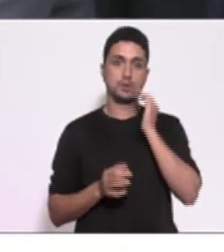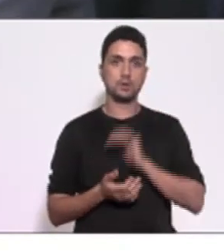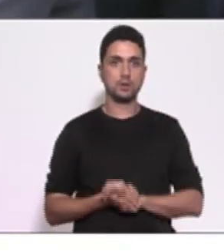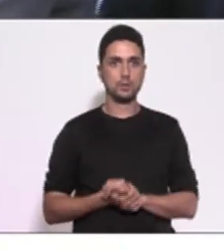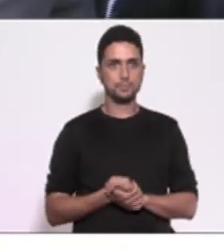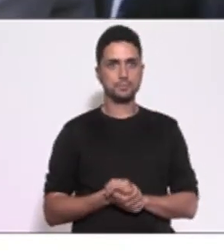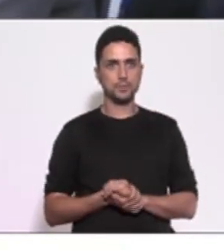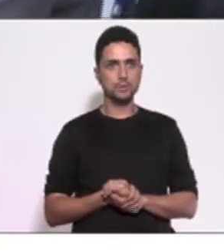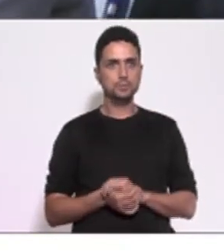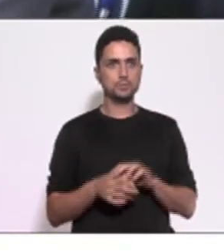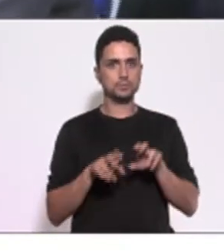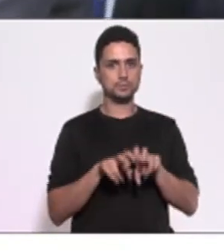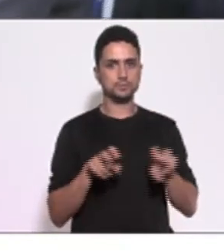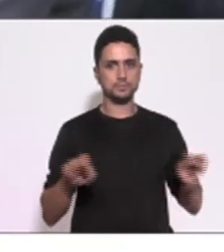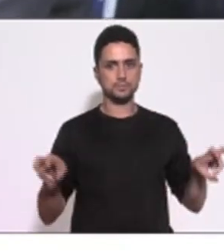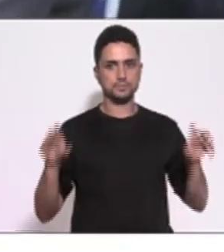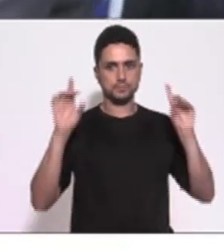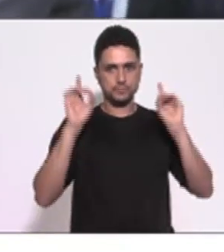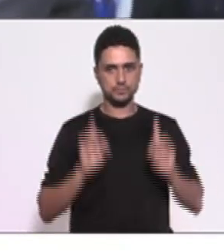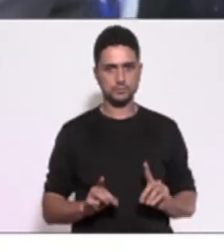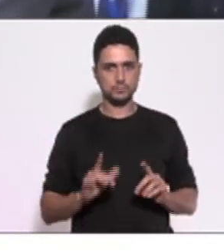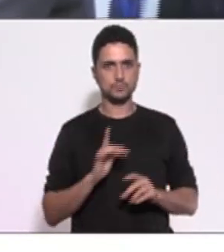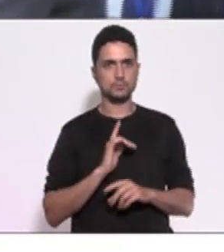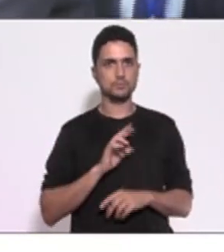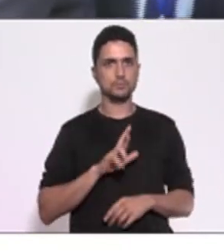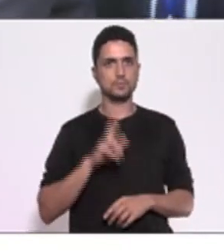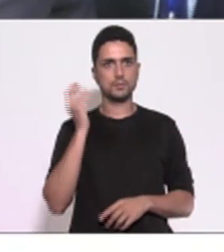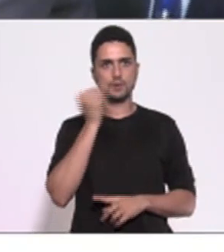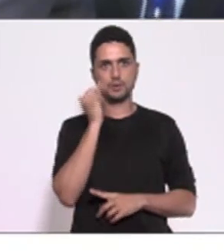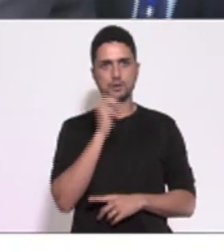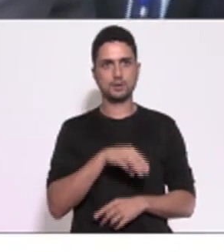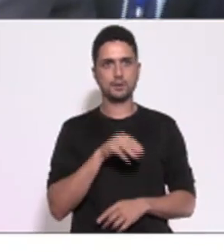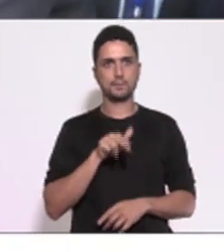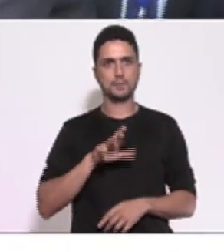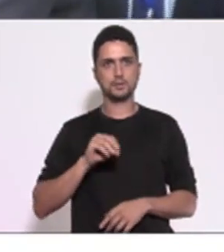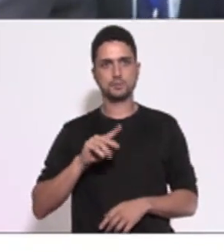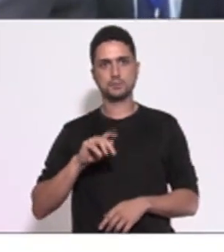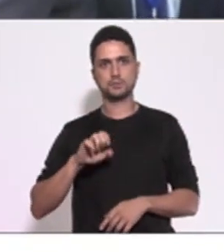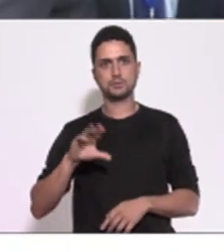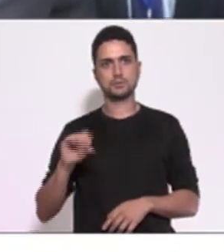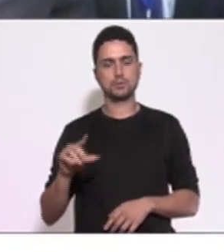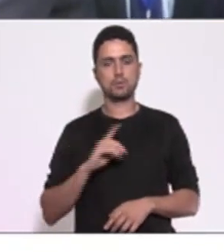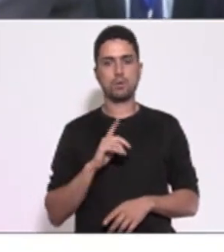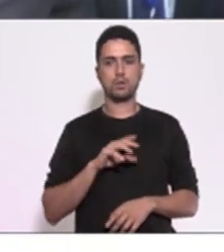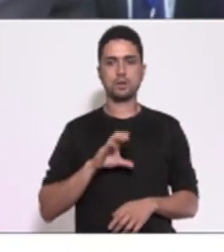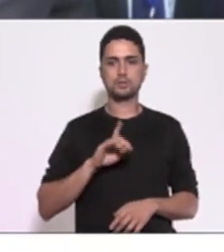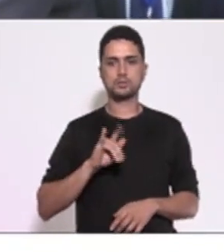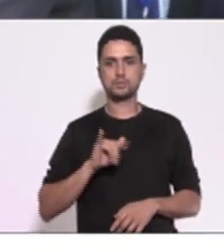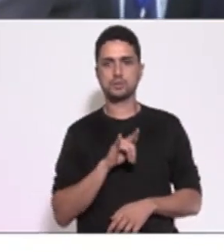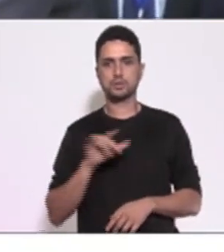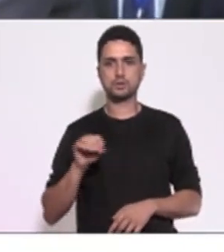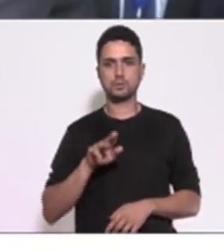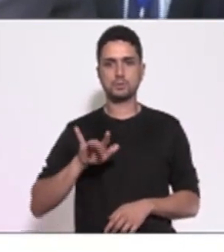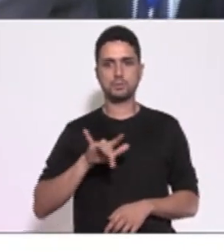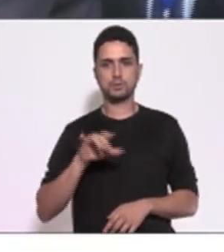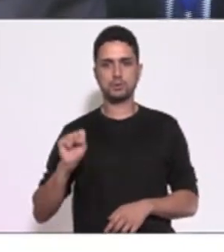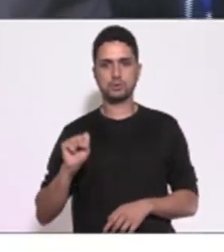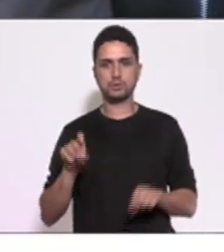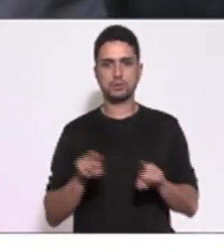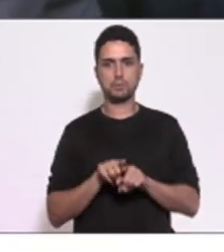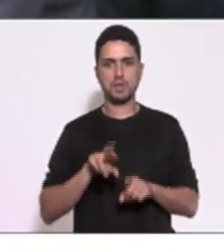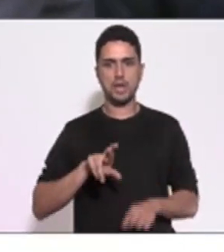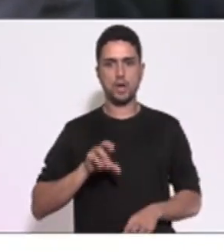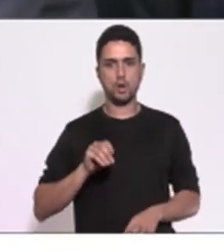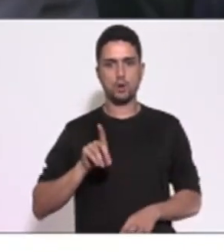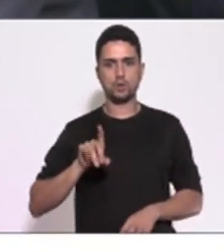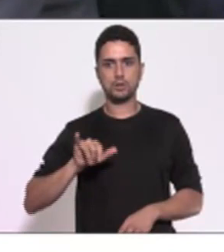Da mesa diretora, favorável com as emendas da CCJ. Relatores, deputado Márcio Pacheco, Carlos Macedo, Chicão Bulhões, Rodrigo Amorim e Franciane Mota. Pendente